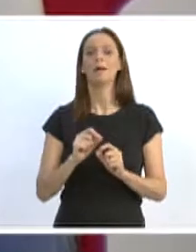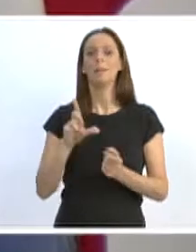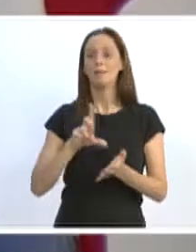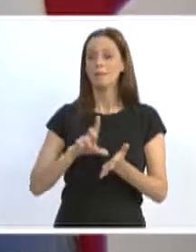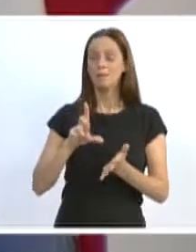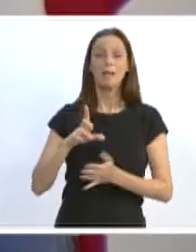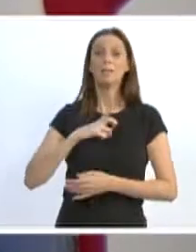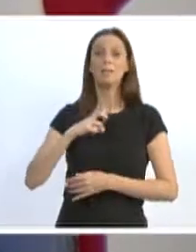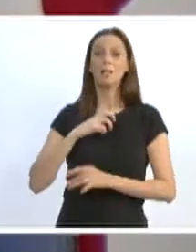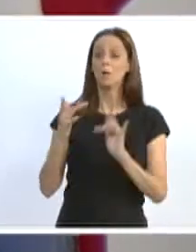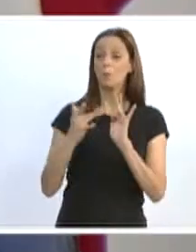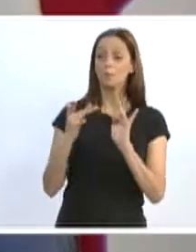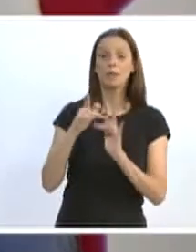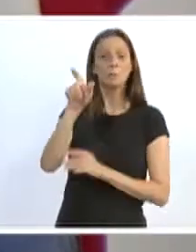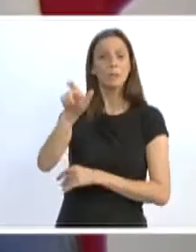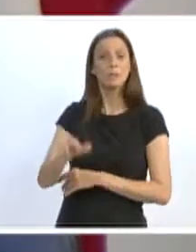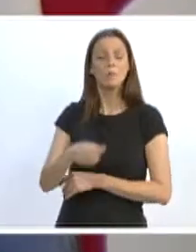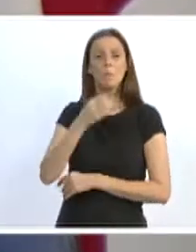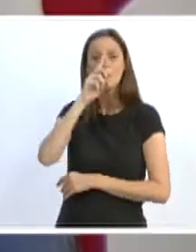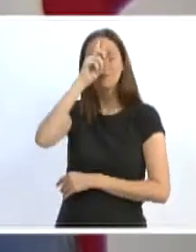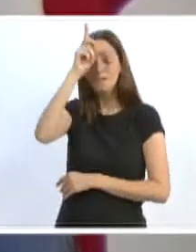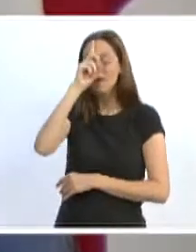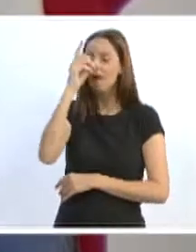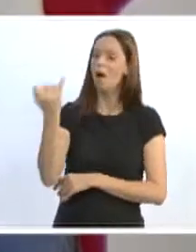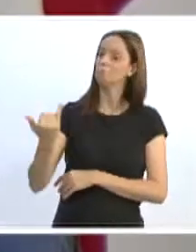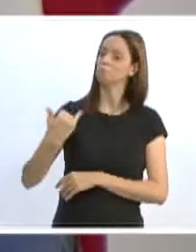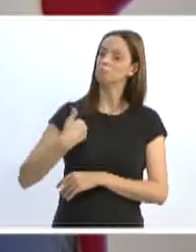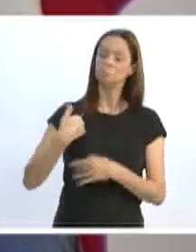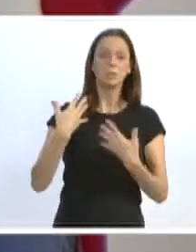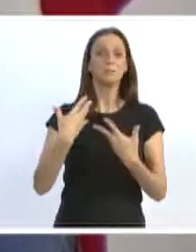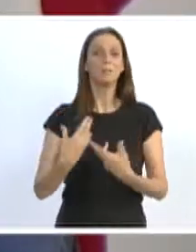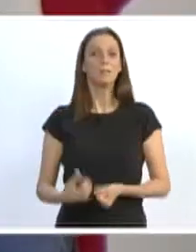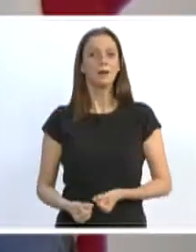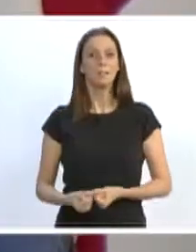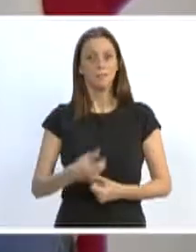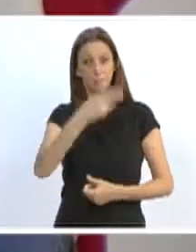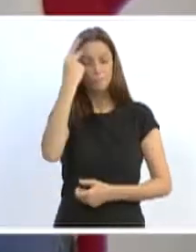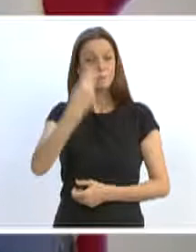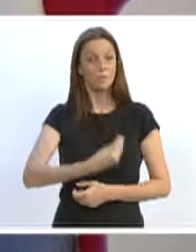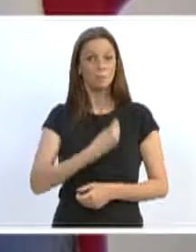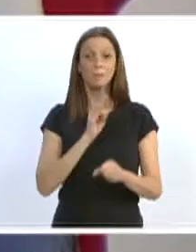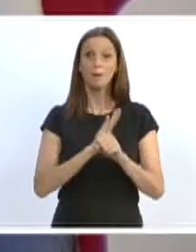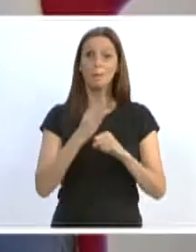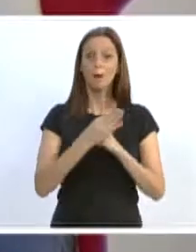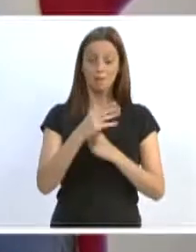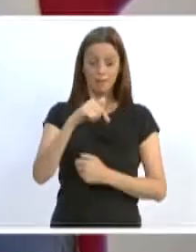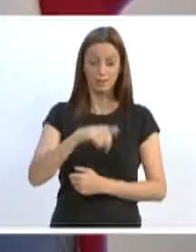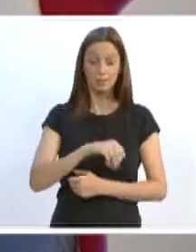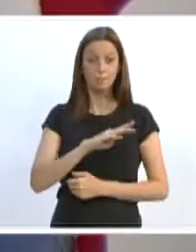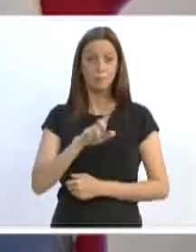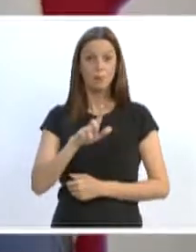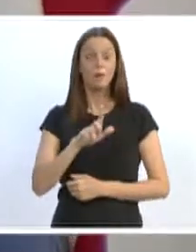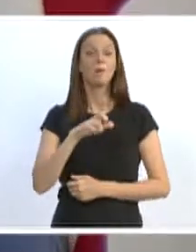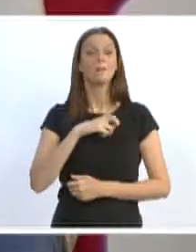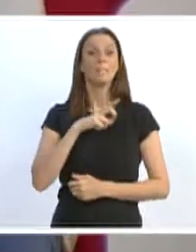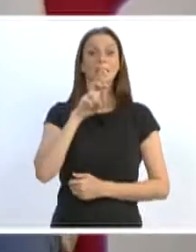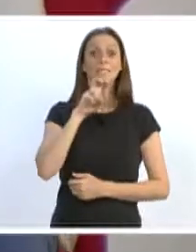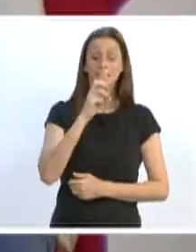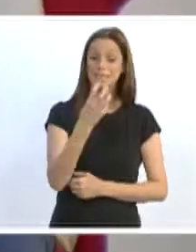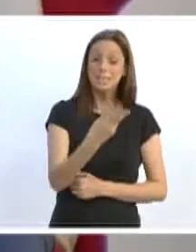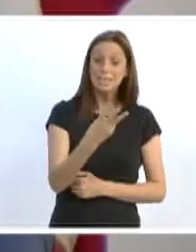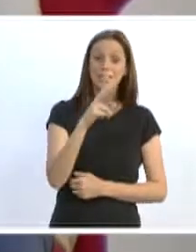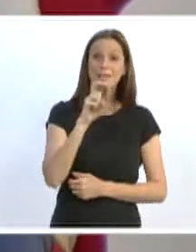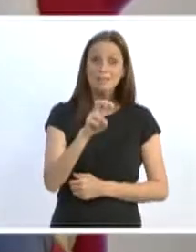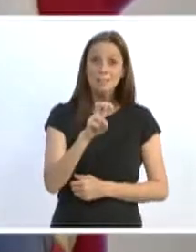idéias todas as pessoas que vivem os seus bairros os nossos bairros os 35 bairros da cidade precisam atenção